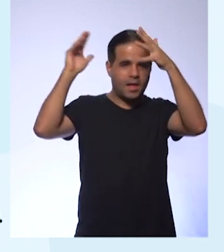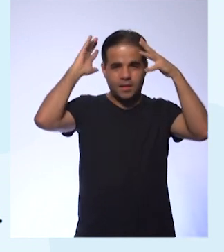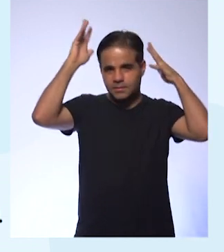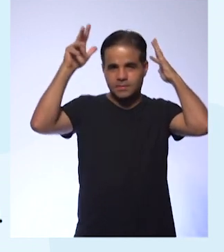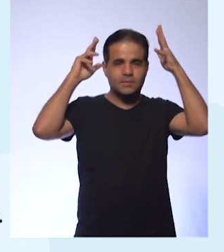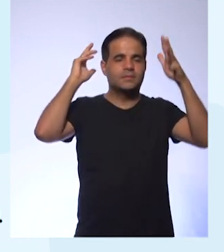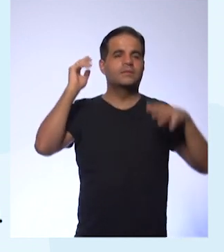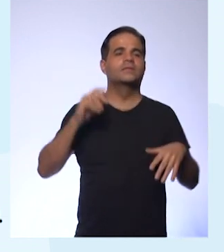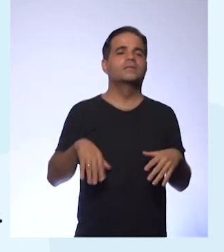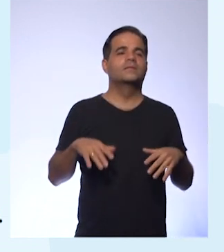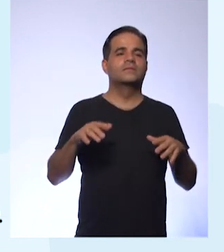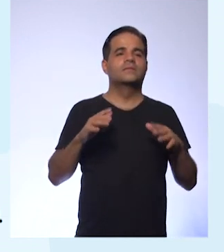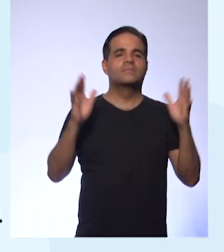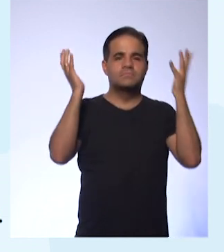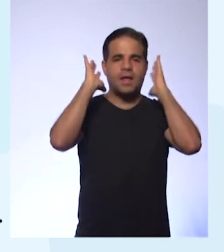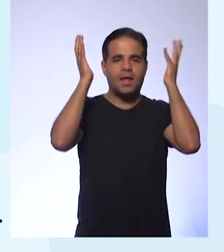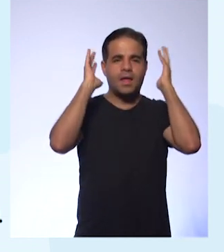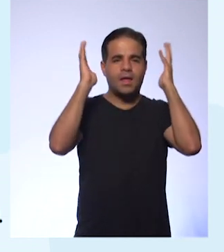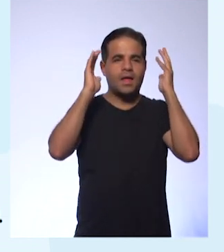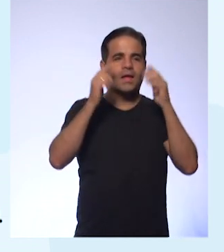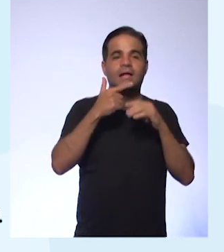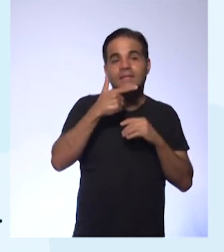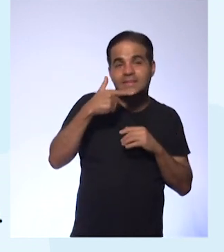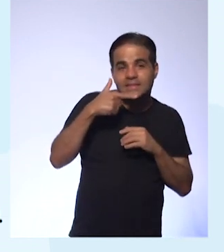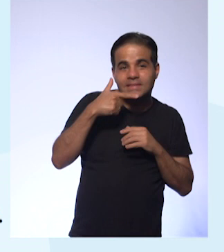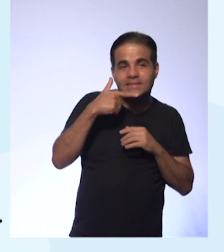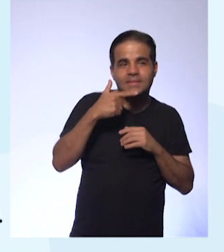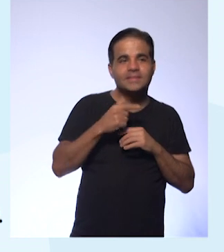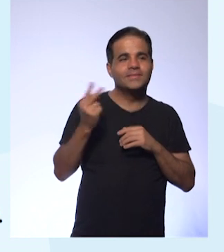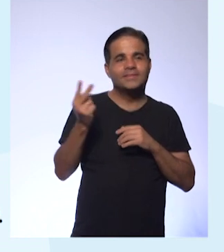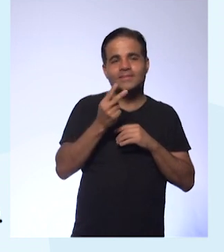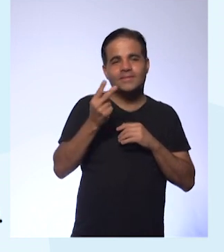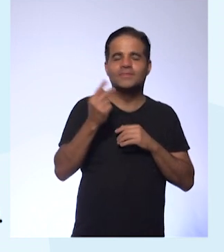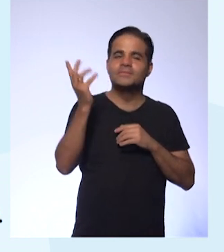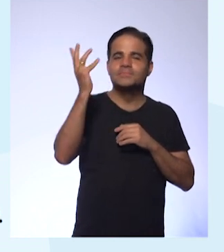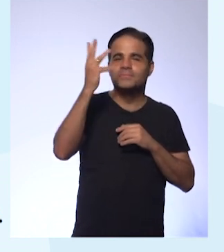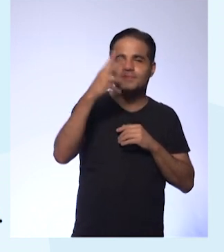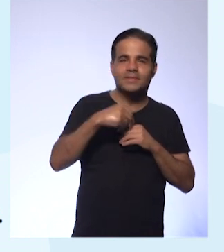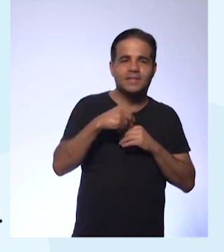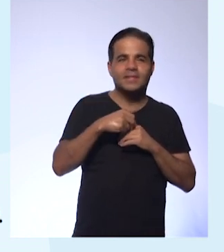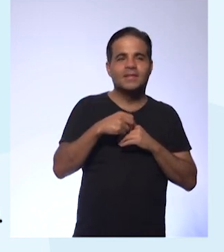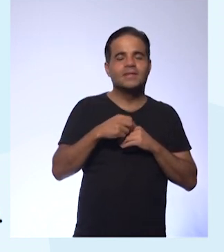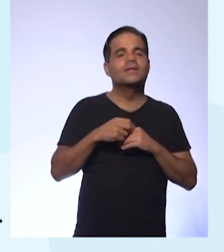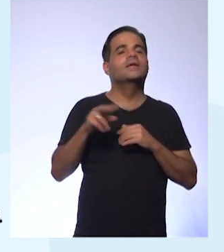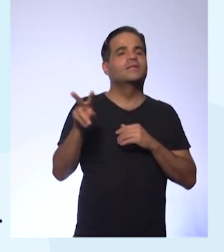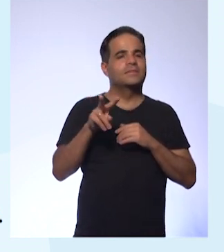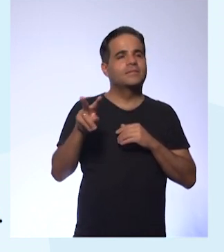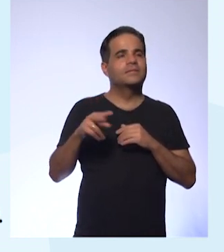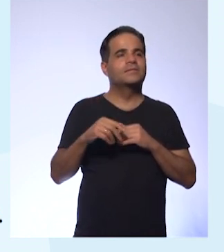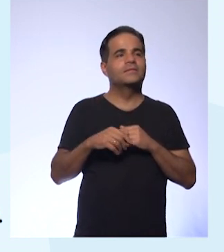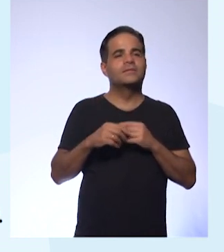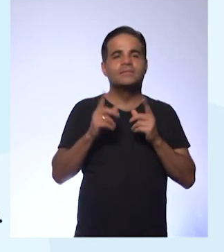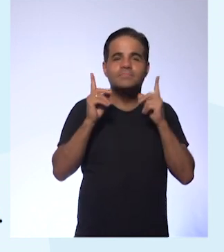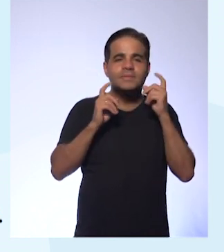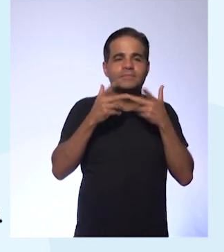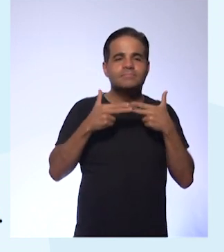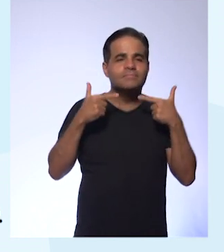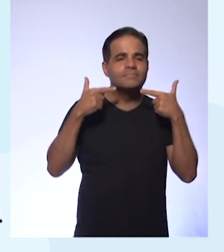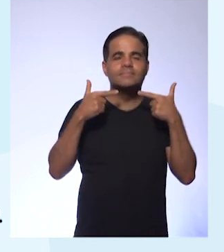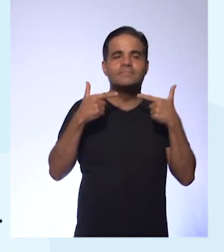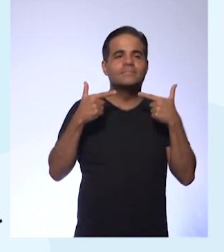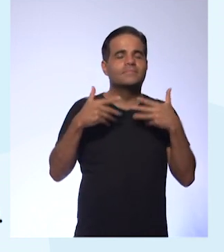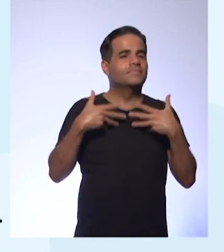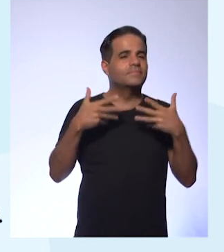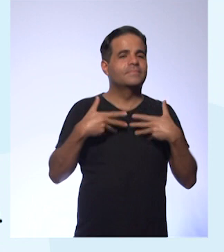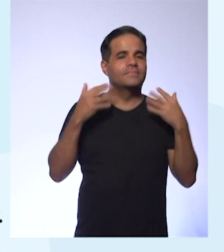brincando muito. Tá até E o sorriso, descabeladinha já, e né? o De tanto que sorriso dos pulou. 2, muito lindo. Eles são muito assim expressivos, mas estão